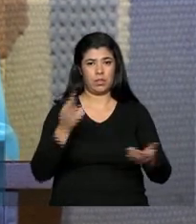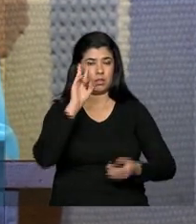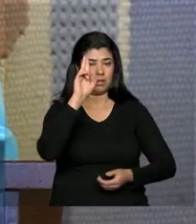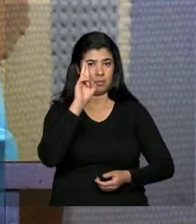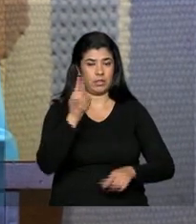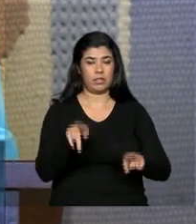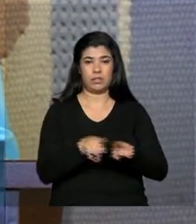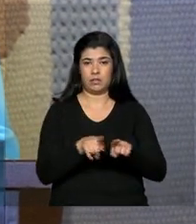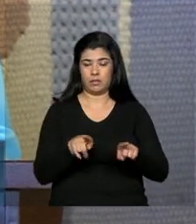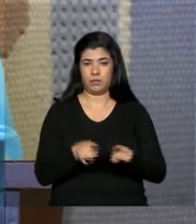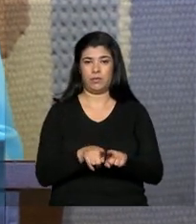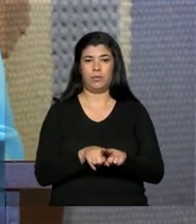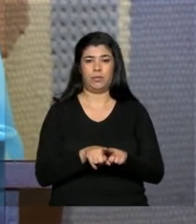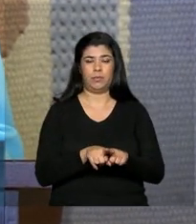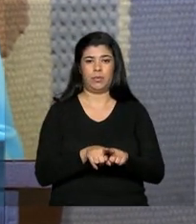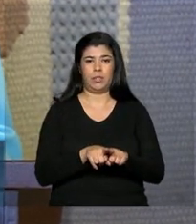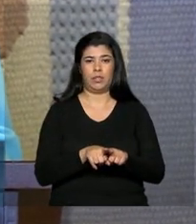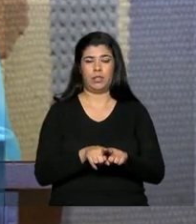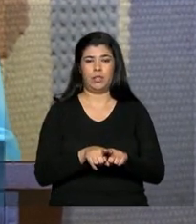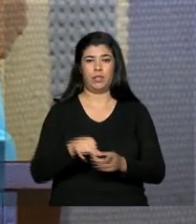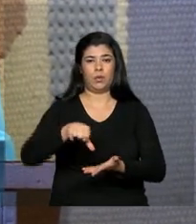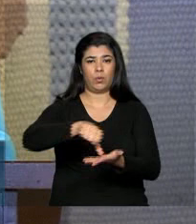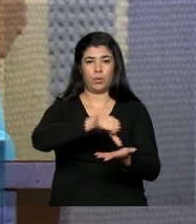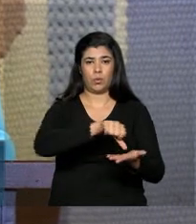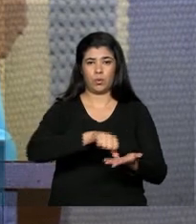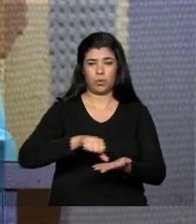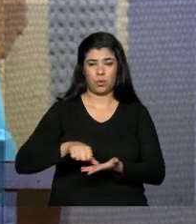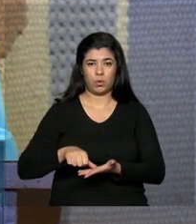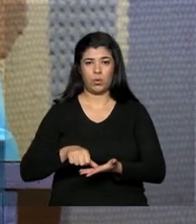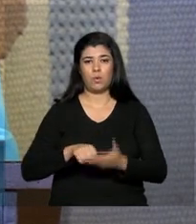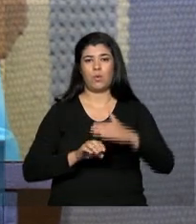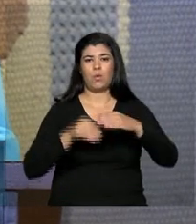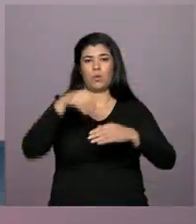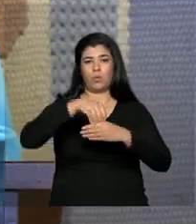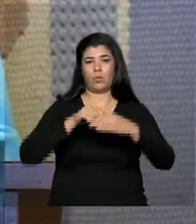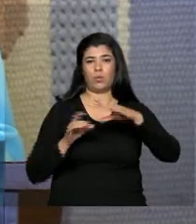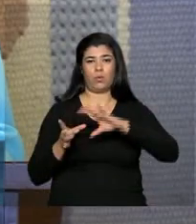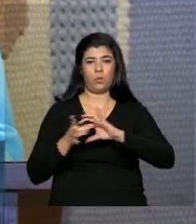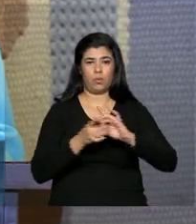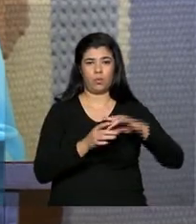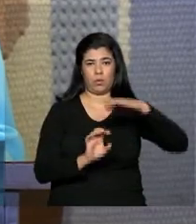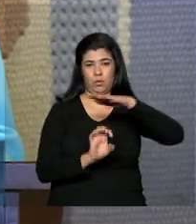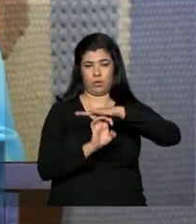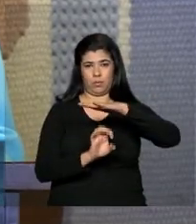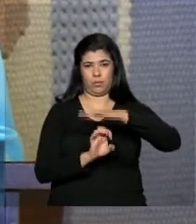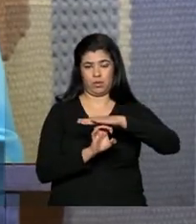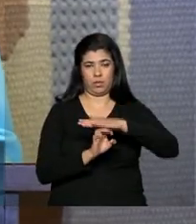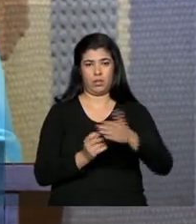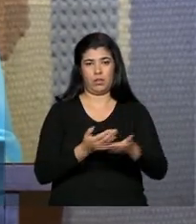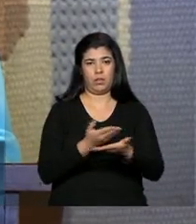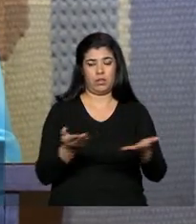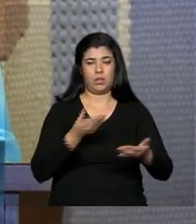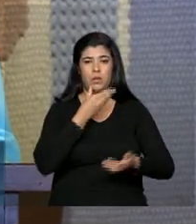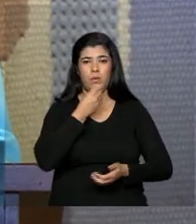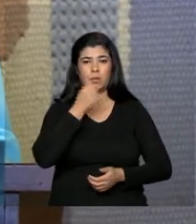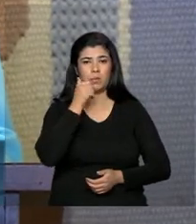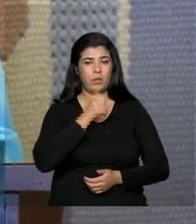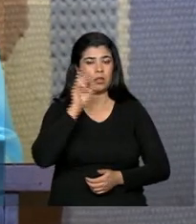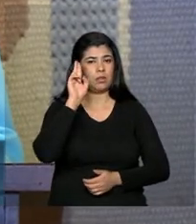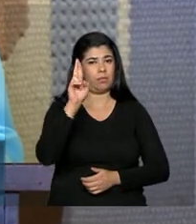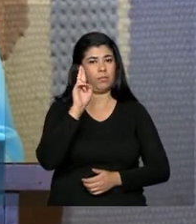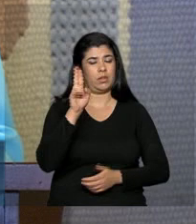senhores representantes do setor empresarial aqui presentes, as senhoras e os